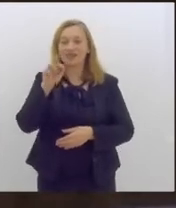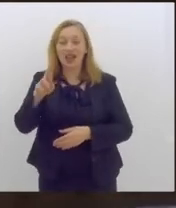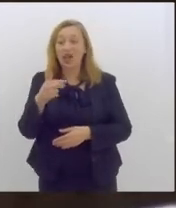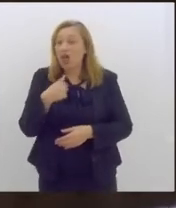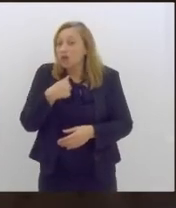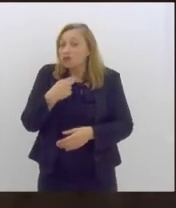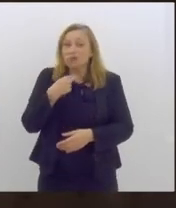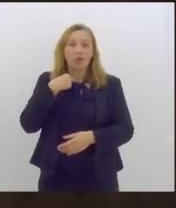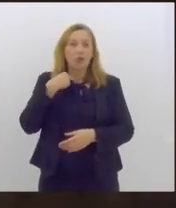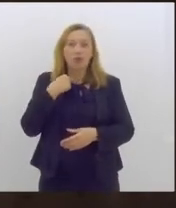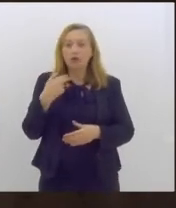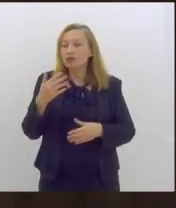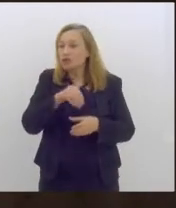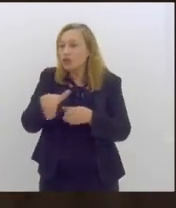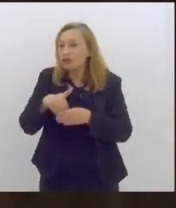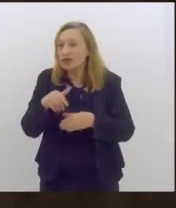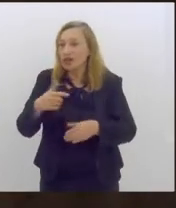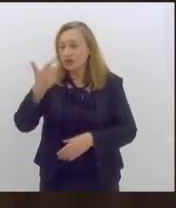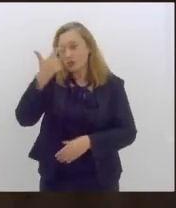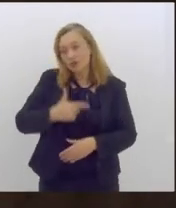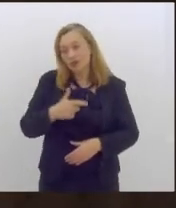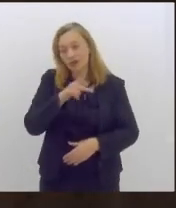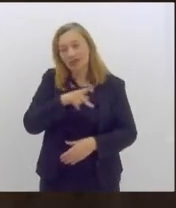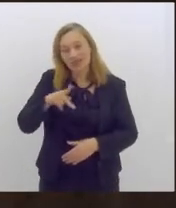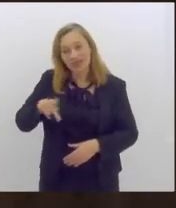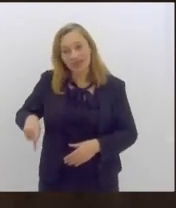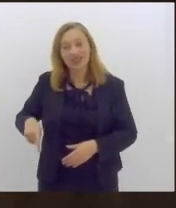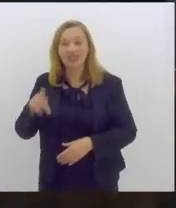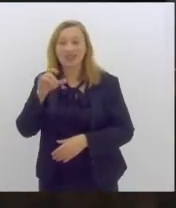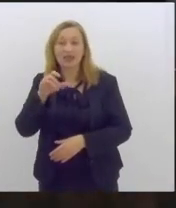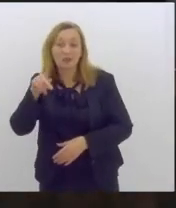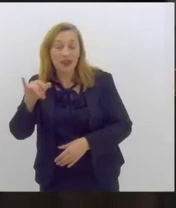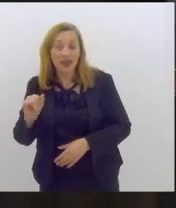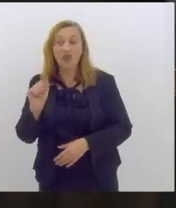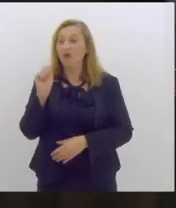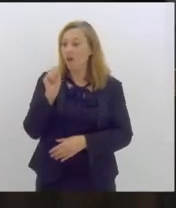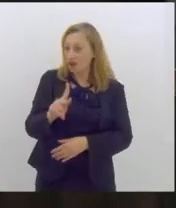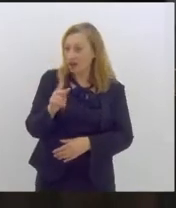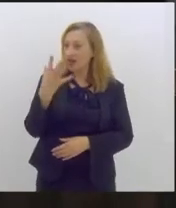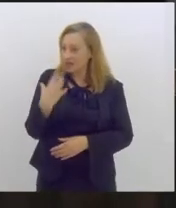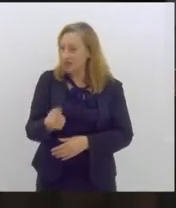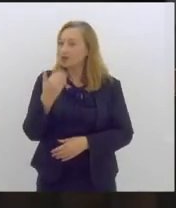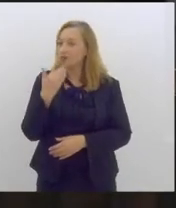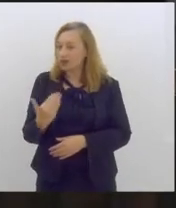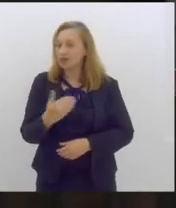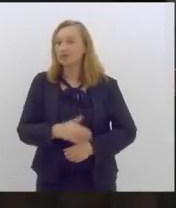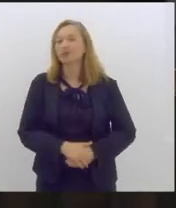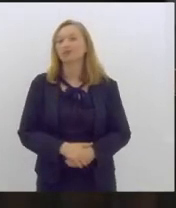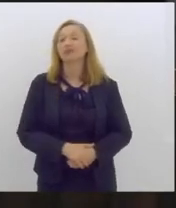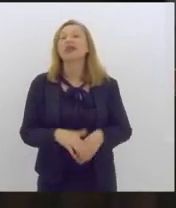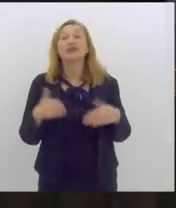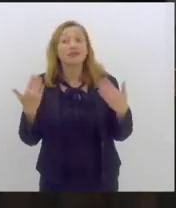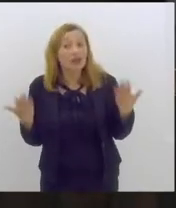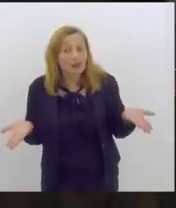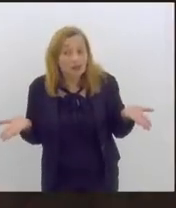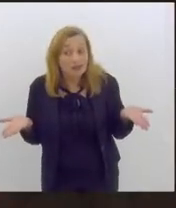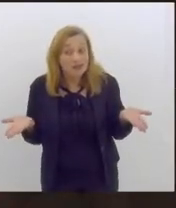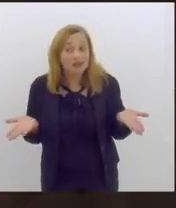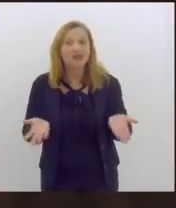porque eu não posso voltar porque eu sou o presidente da CPI alguém a presença de Félix de vossa excelência